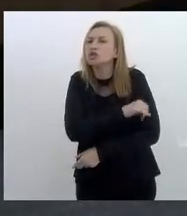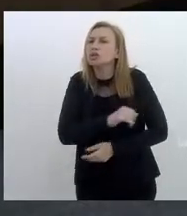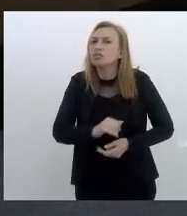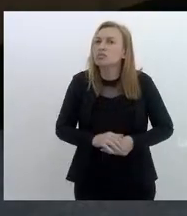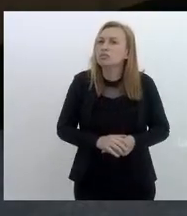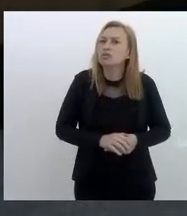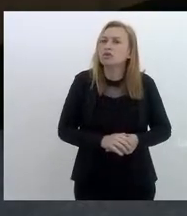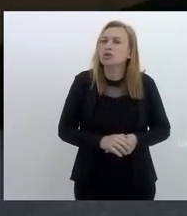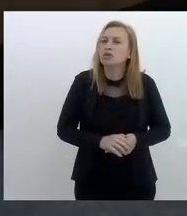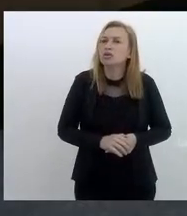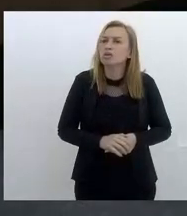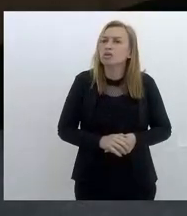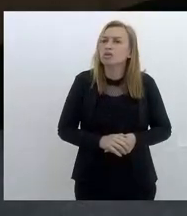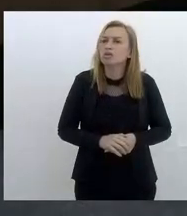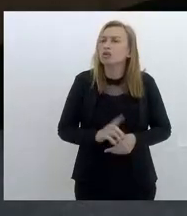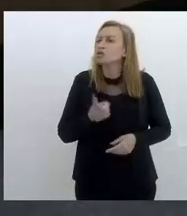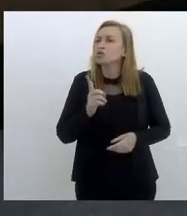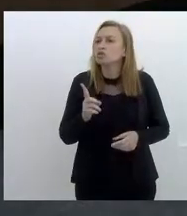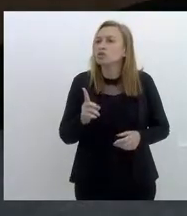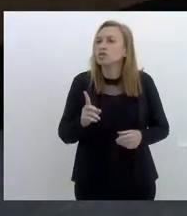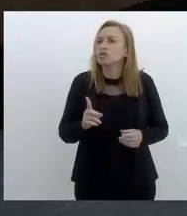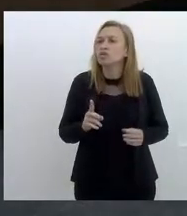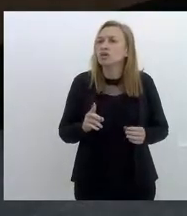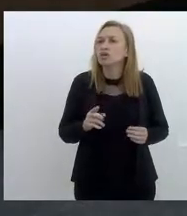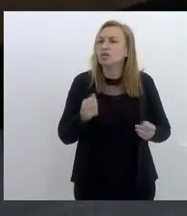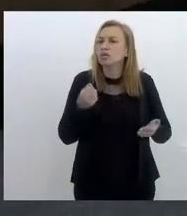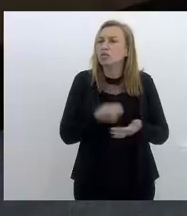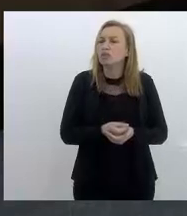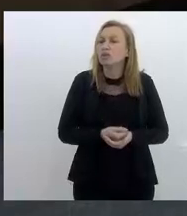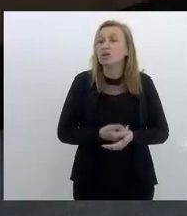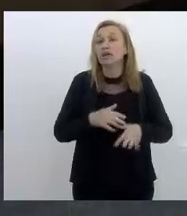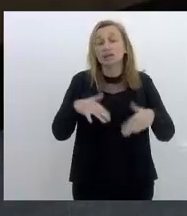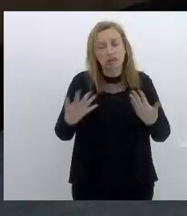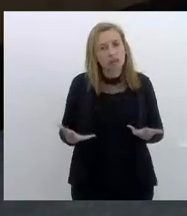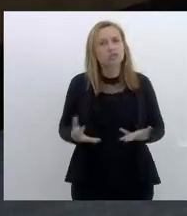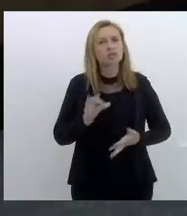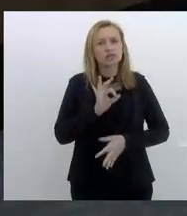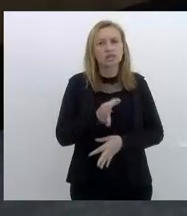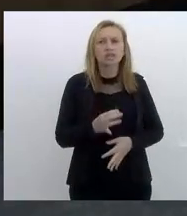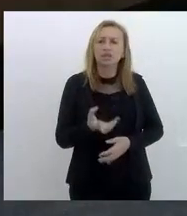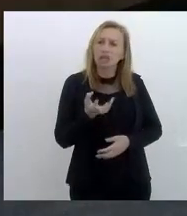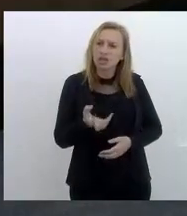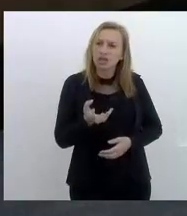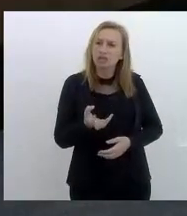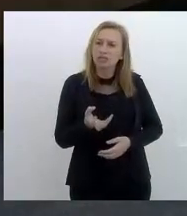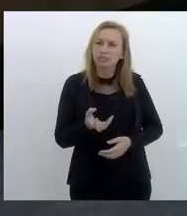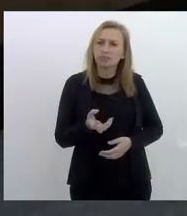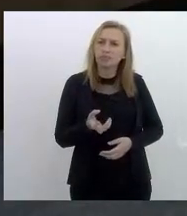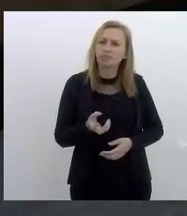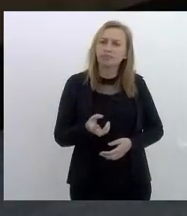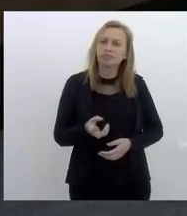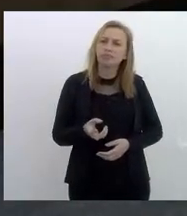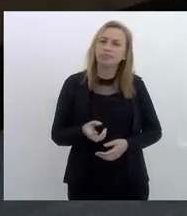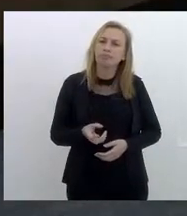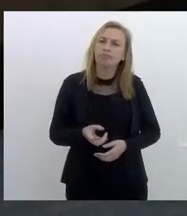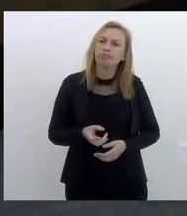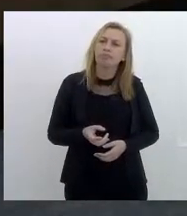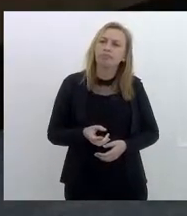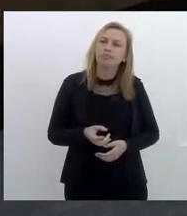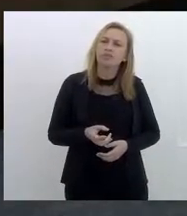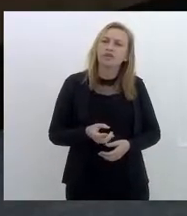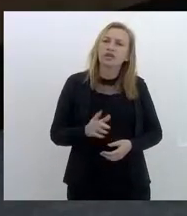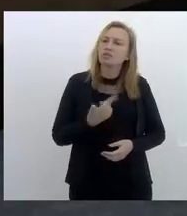os mínimos condicionais nunca foram aplicados então a gente que a garantia sem transmissão esses